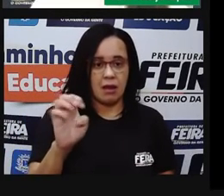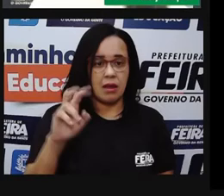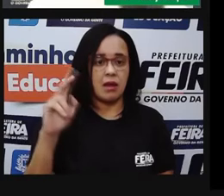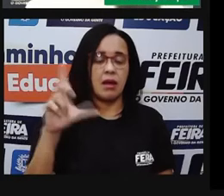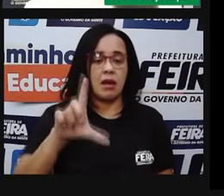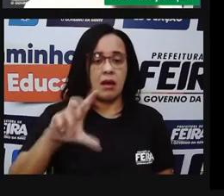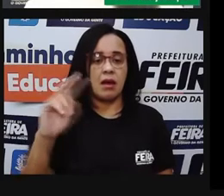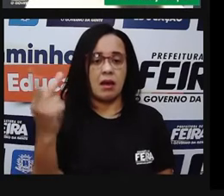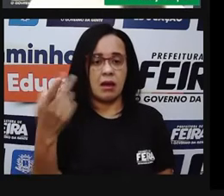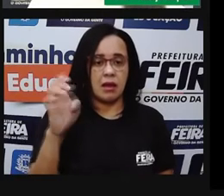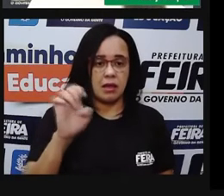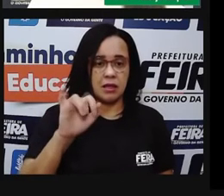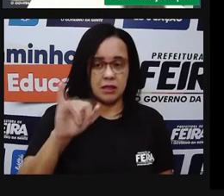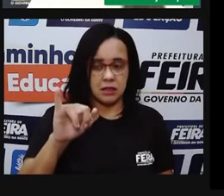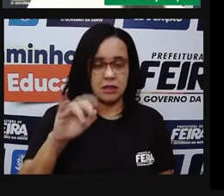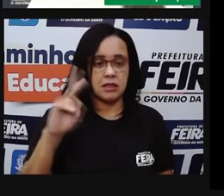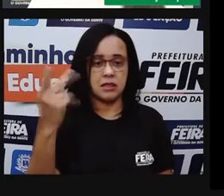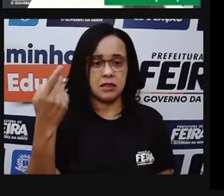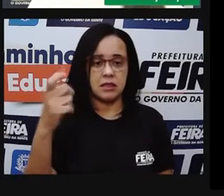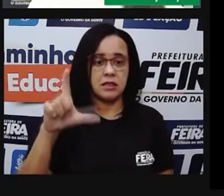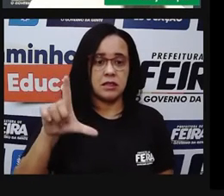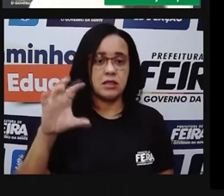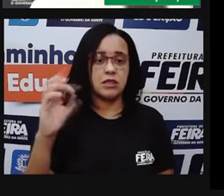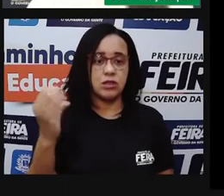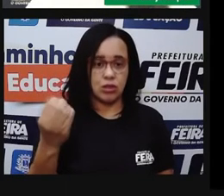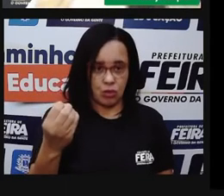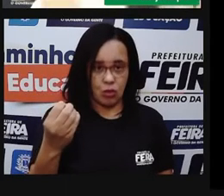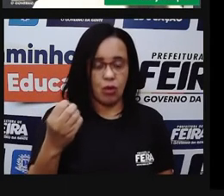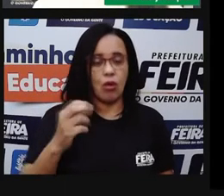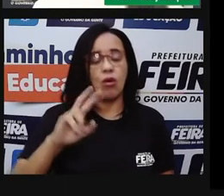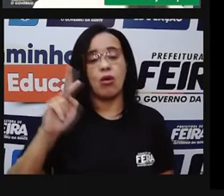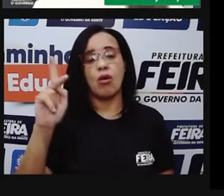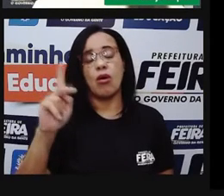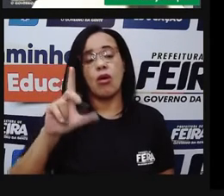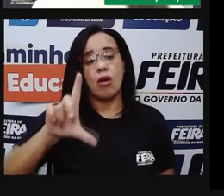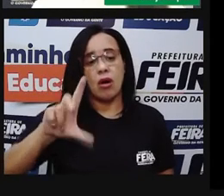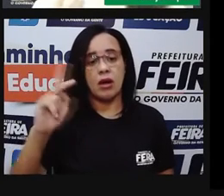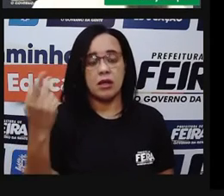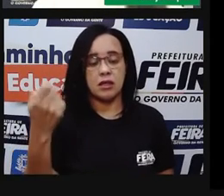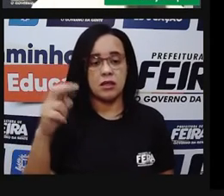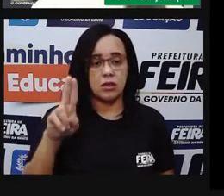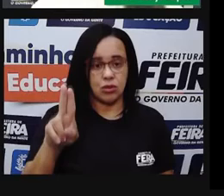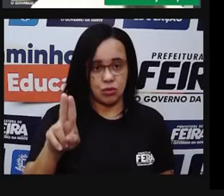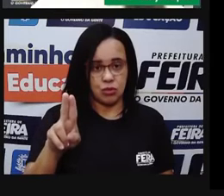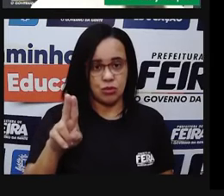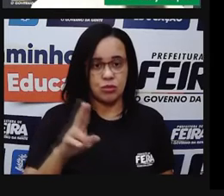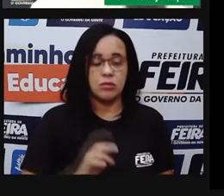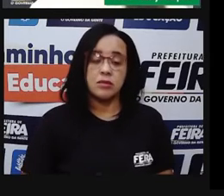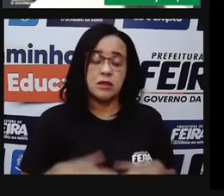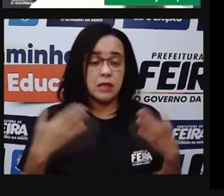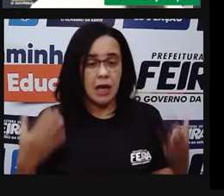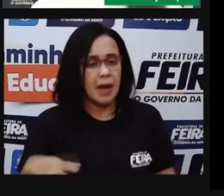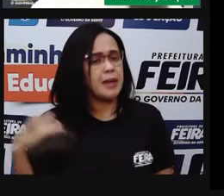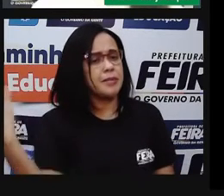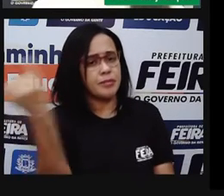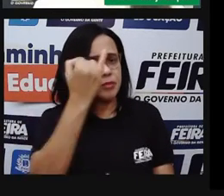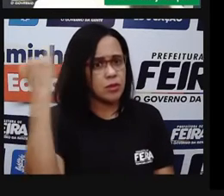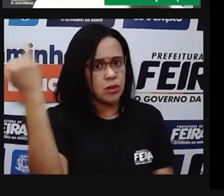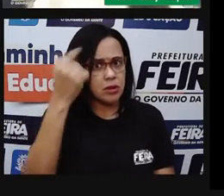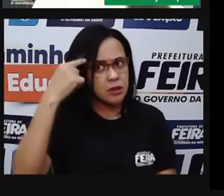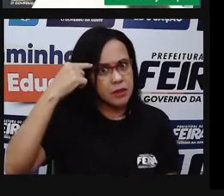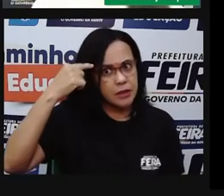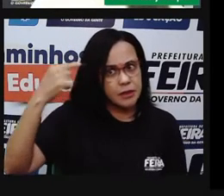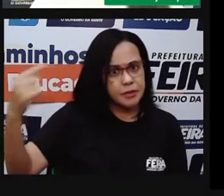pouquinho sobre elas. E no nome brilhante, é importante ouvir o nome da palavra, pensar